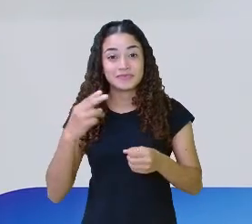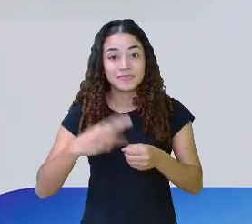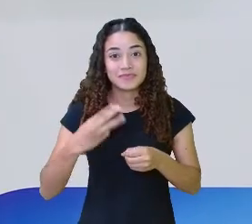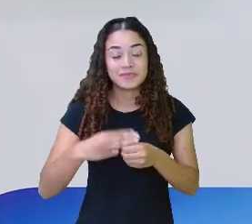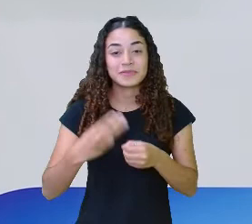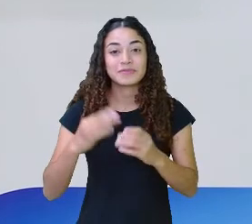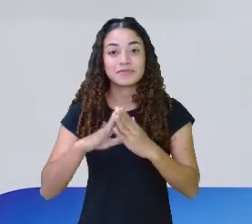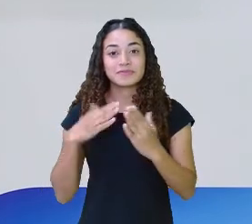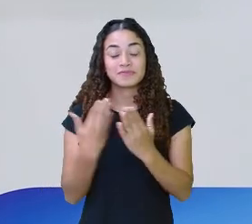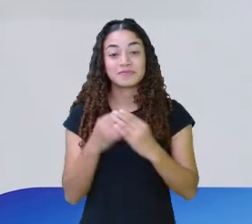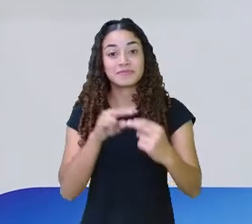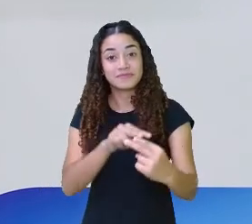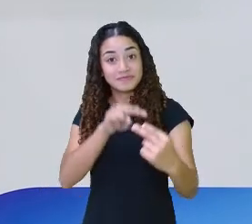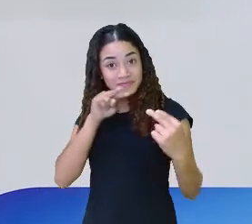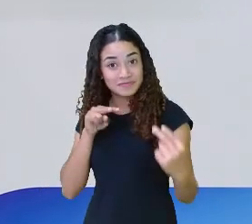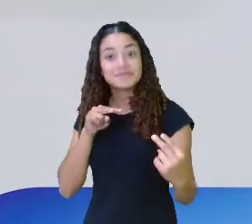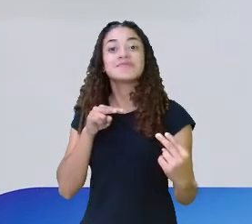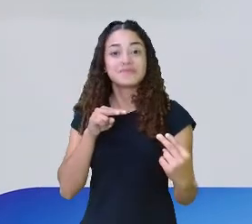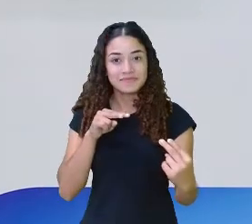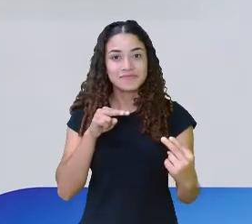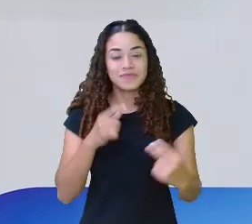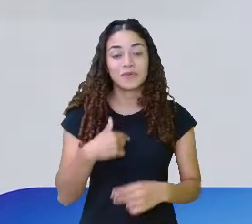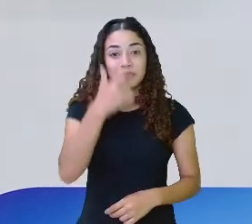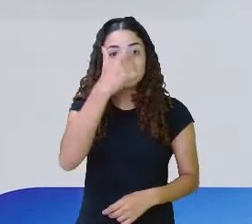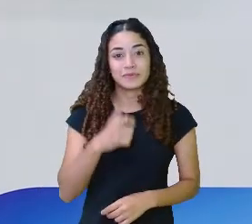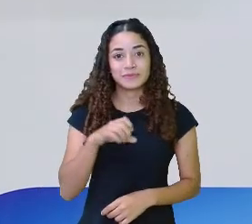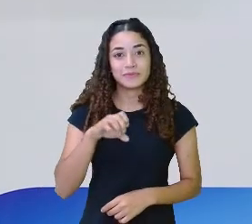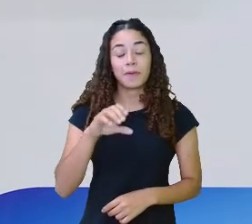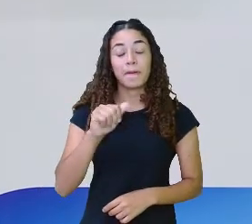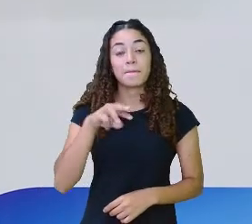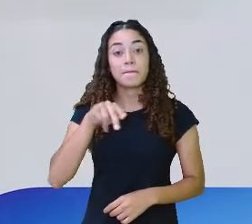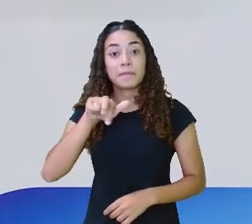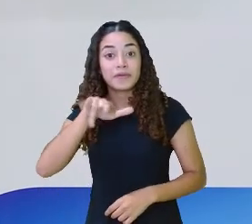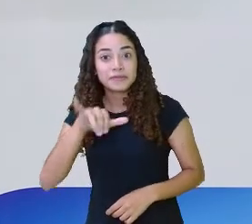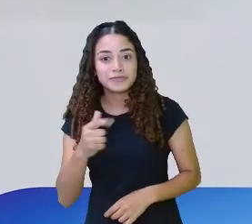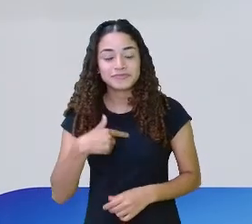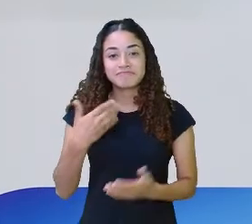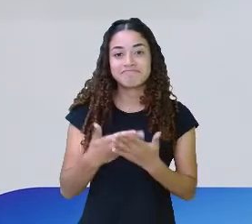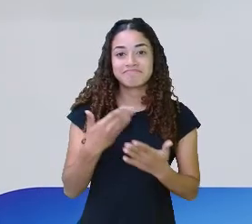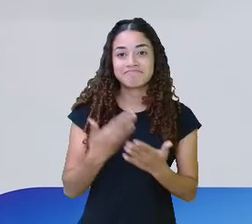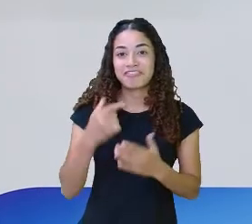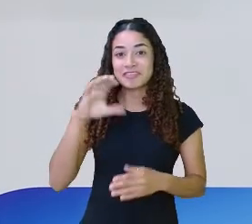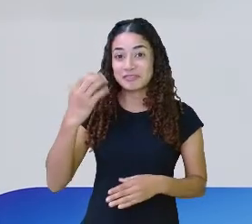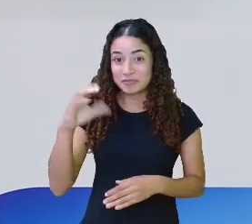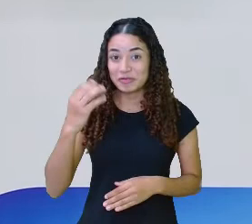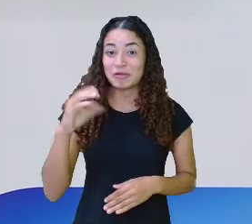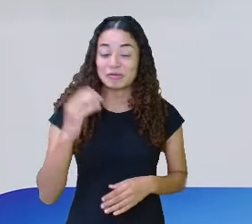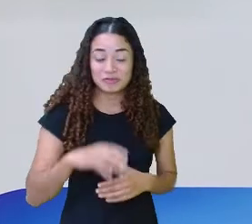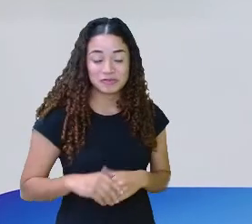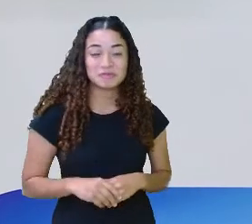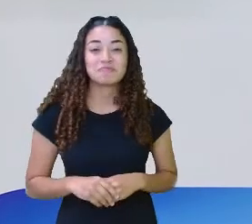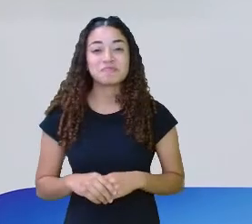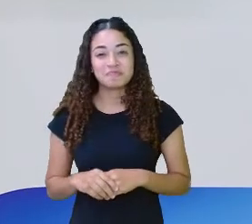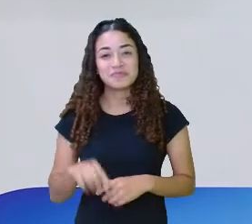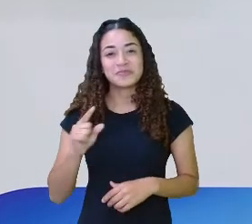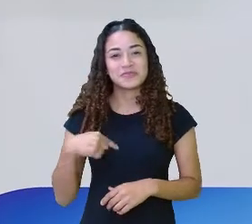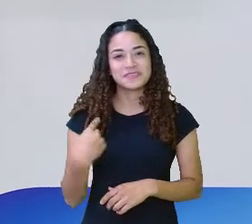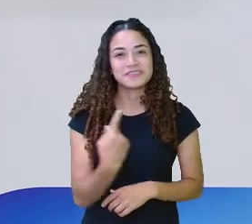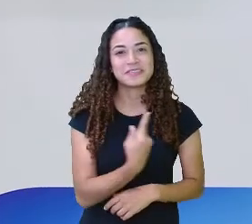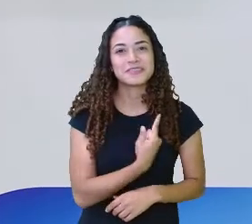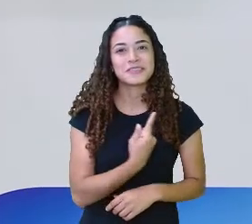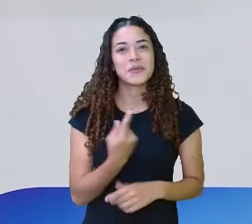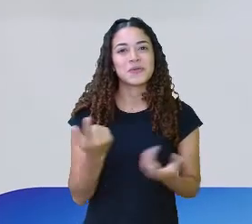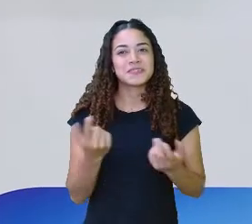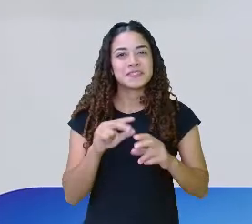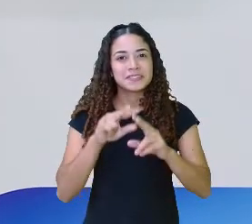professora Maria Carolina e a gente está aqui na aula de ciências. Mais uma aula de ciências. A gente ainda aborda